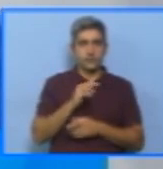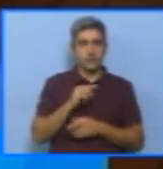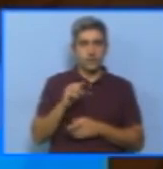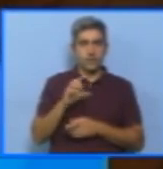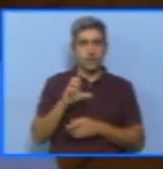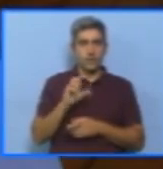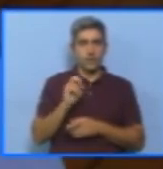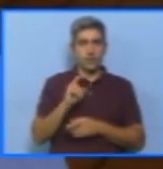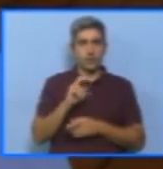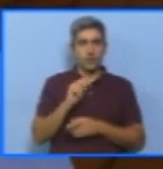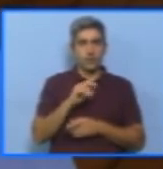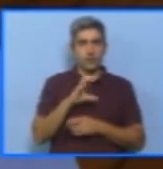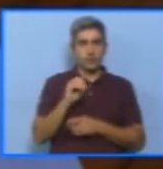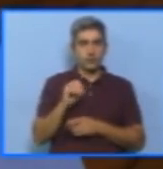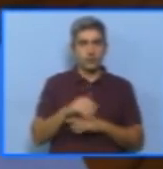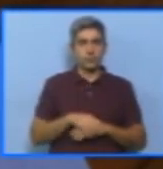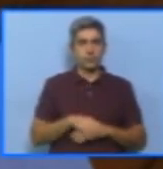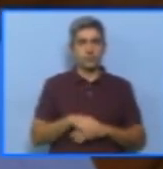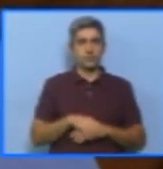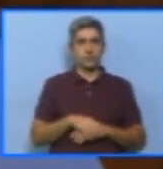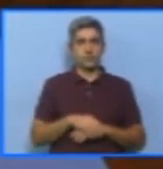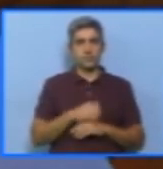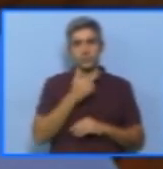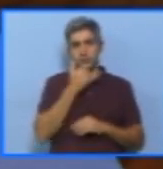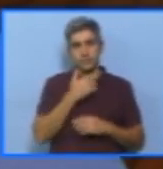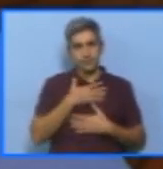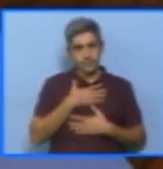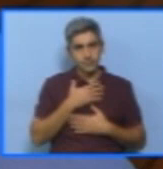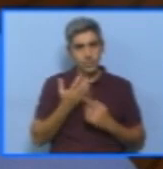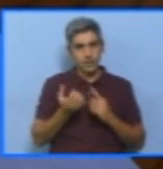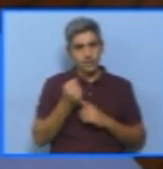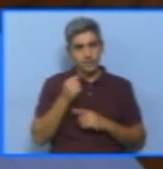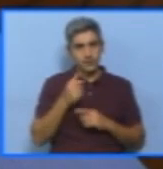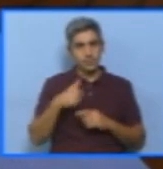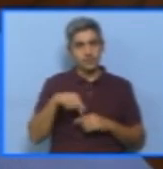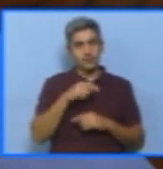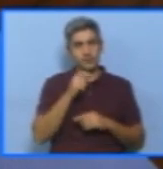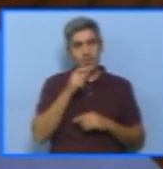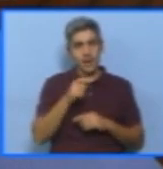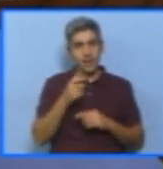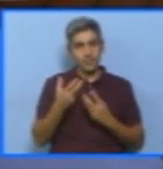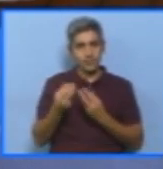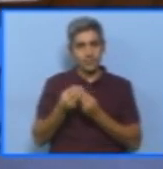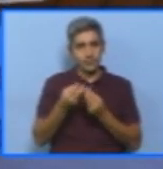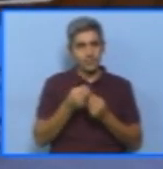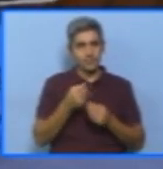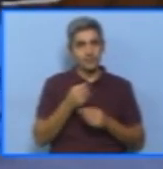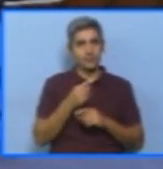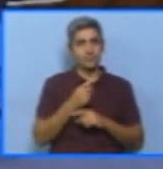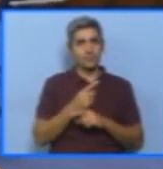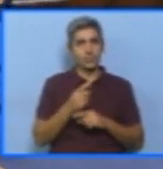Lourenço, desta fraternidade que a gente consegue ter à volta da palavra. Pelo facto de